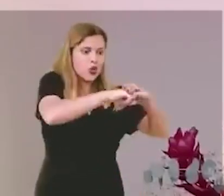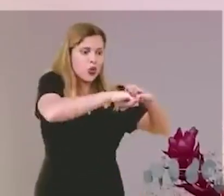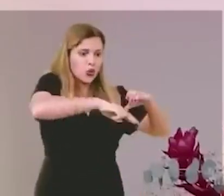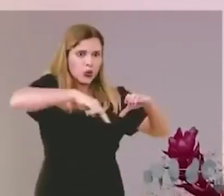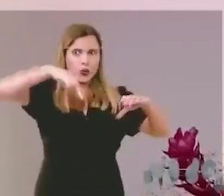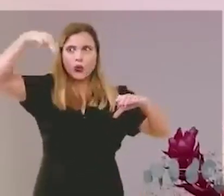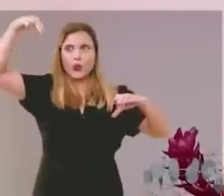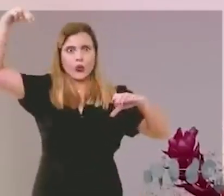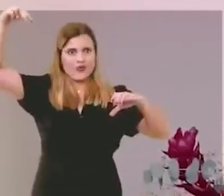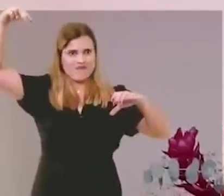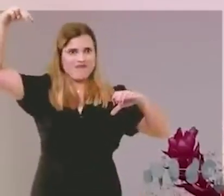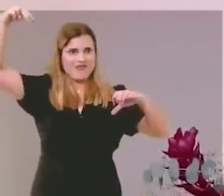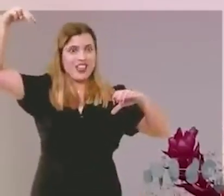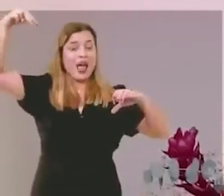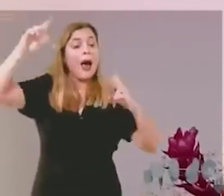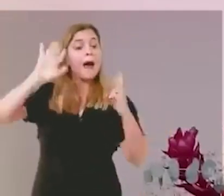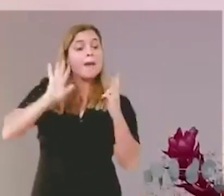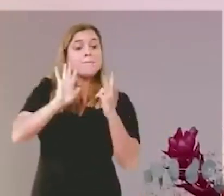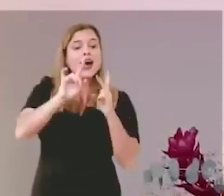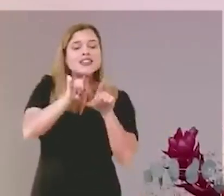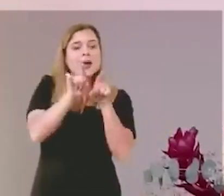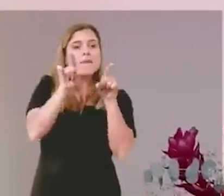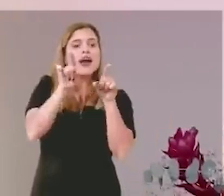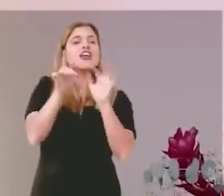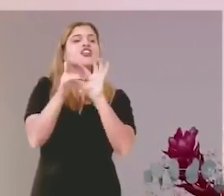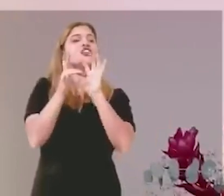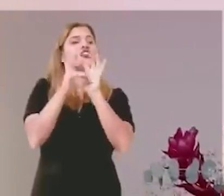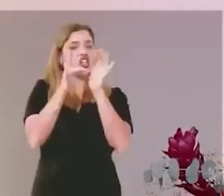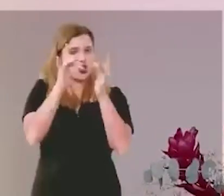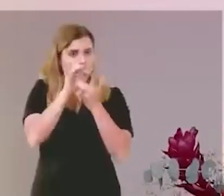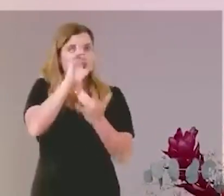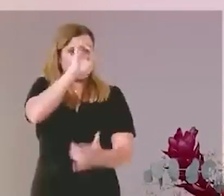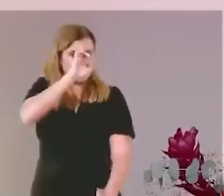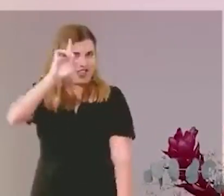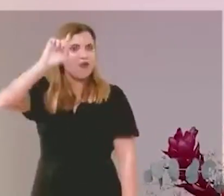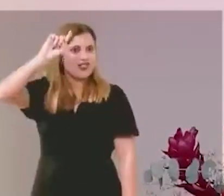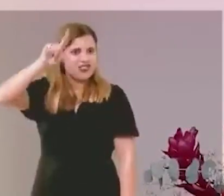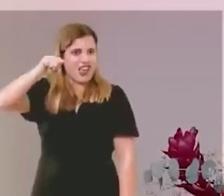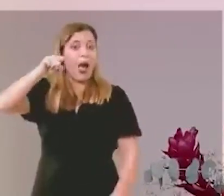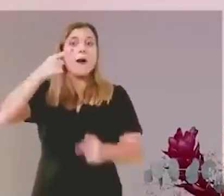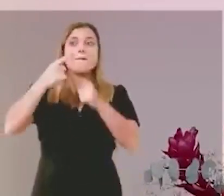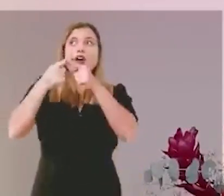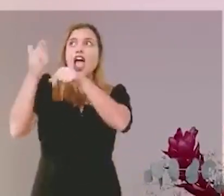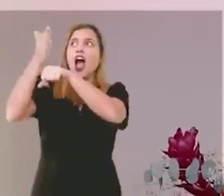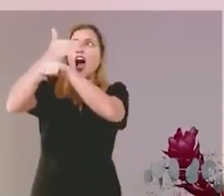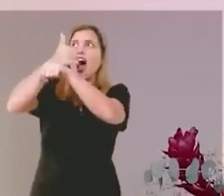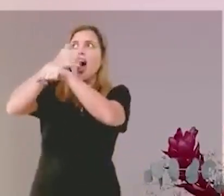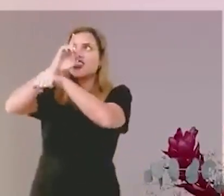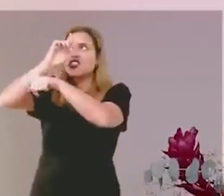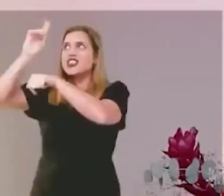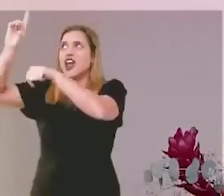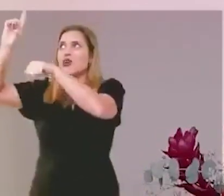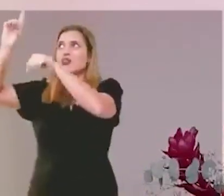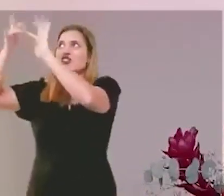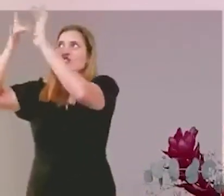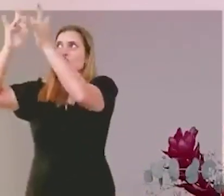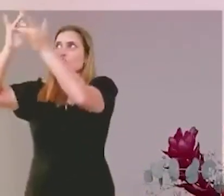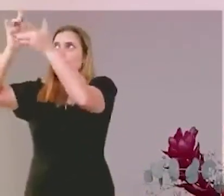na introdução deste evangelho, João está como que abrindo as cortinas da